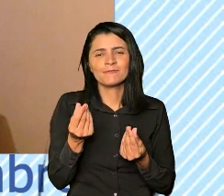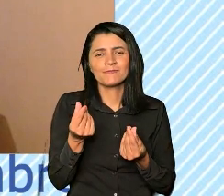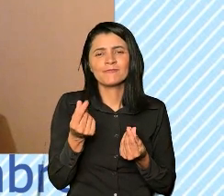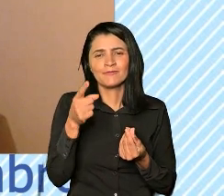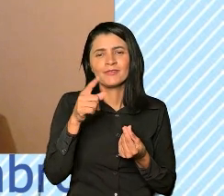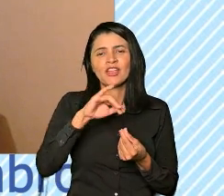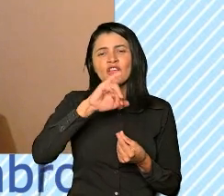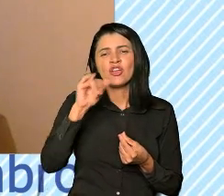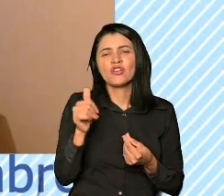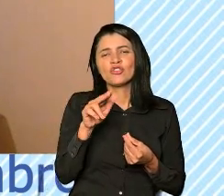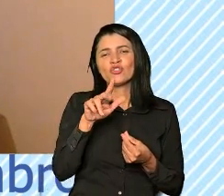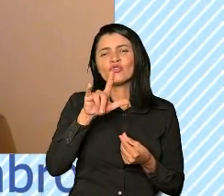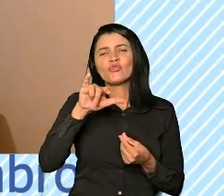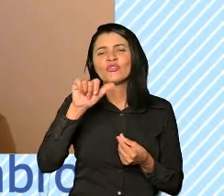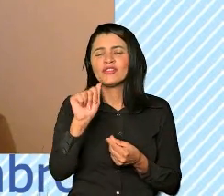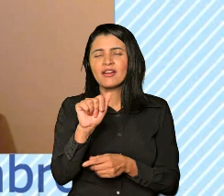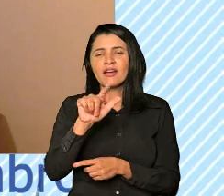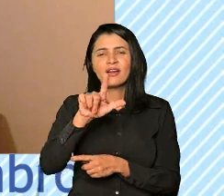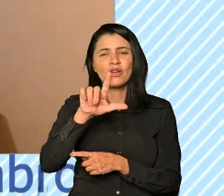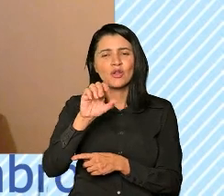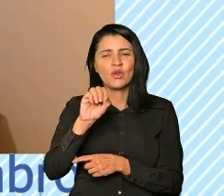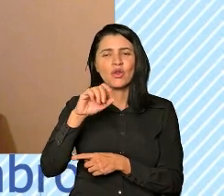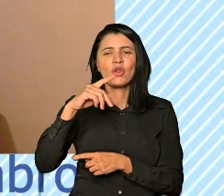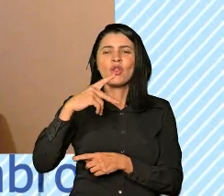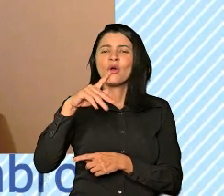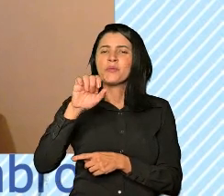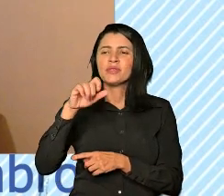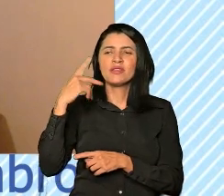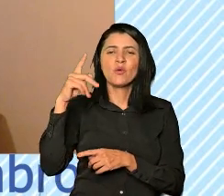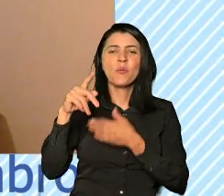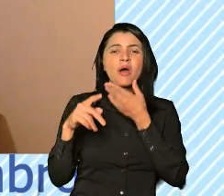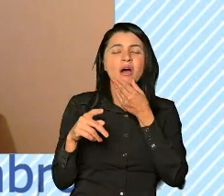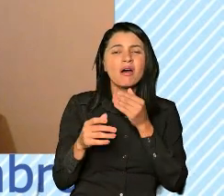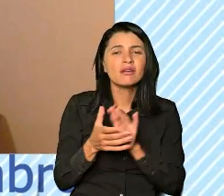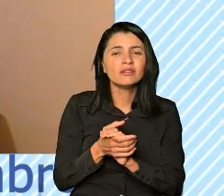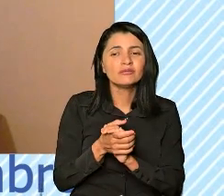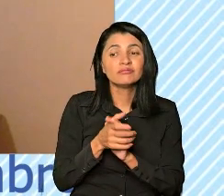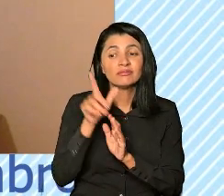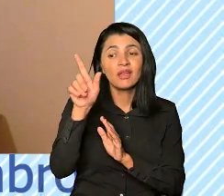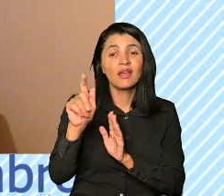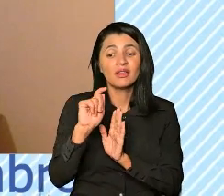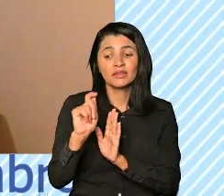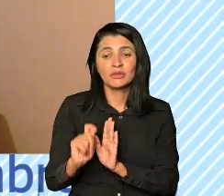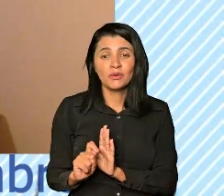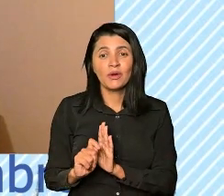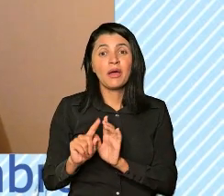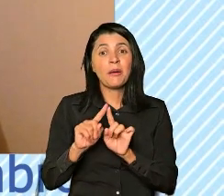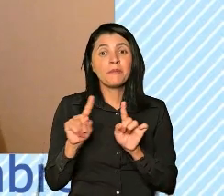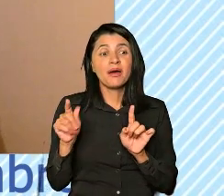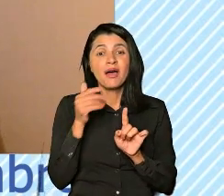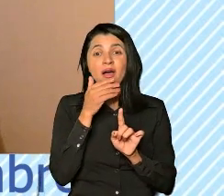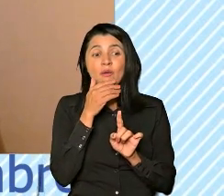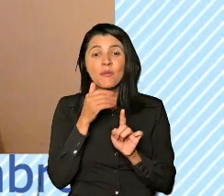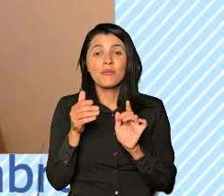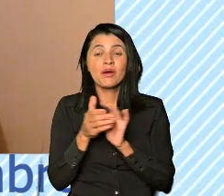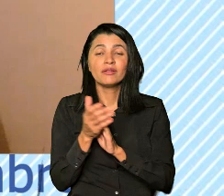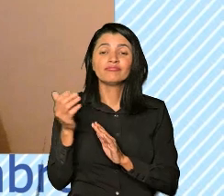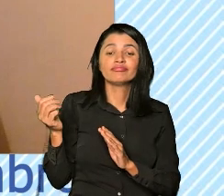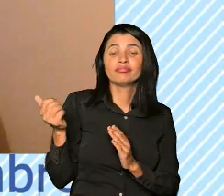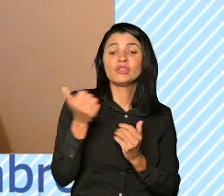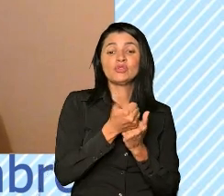da Júlia Lopes, né? E do seu marido, quer dizer, ela era a escritora, mas o marido é que assume